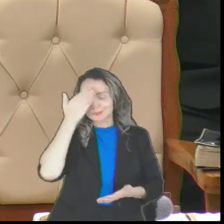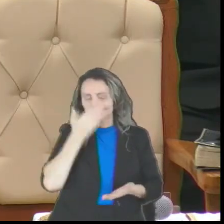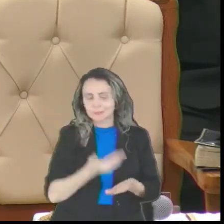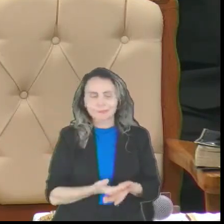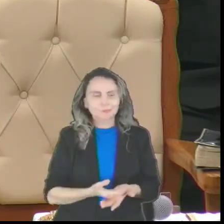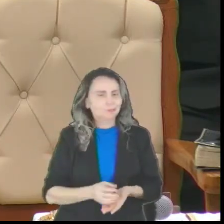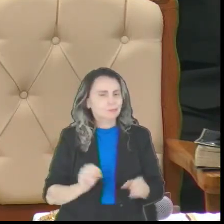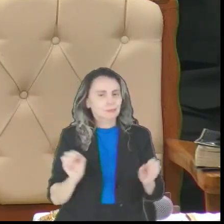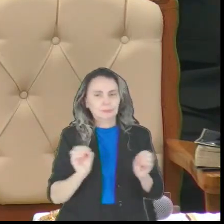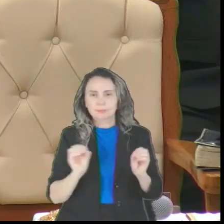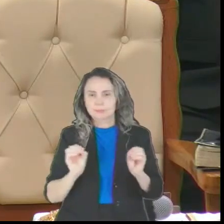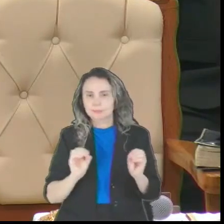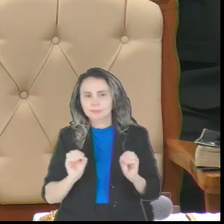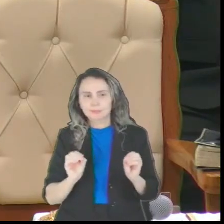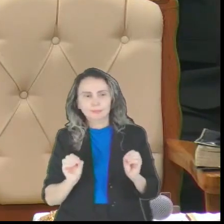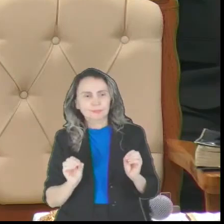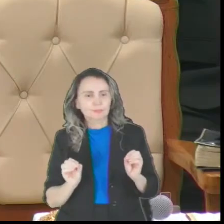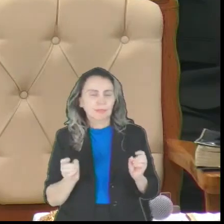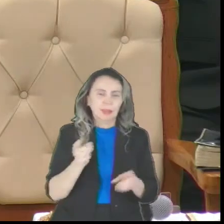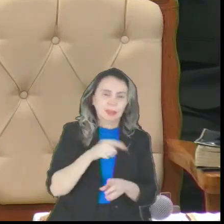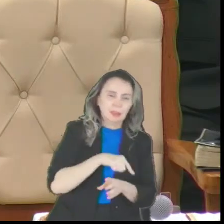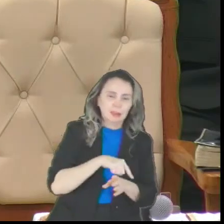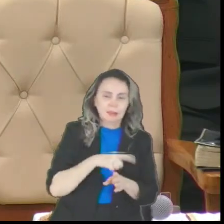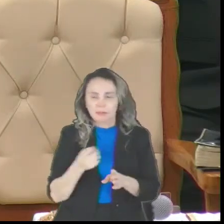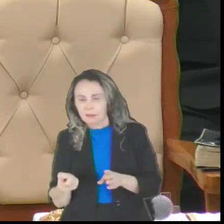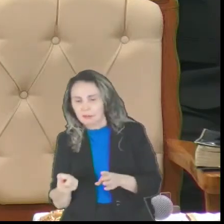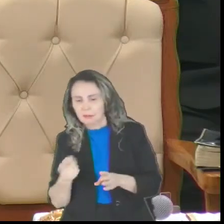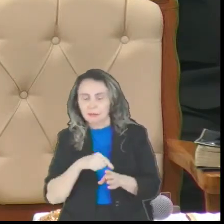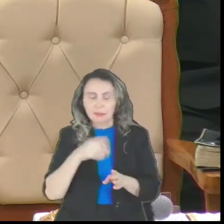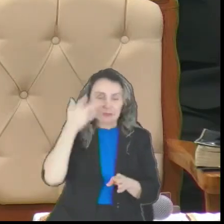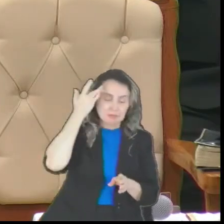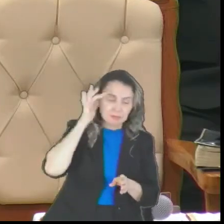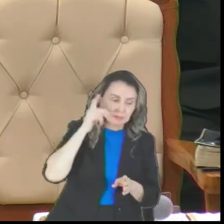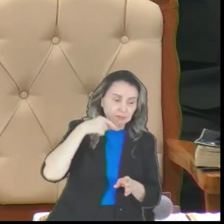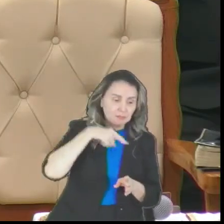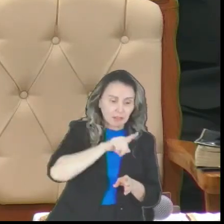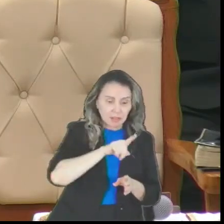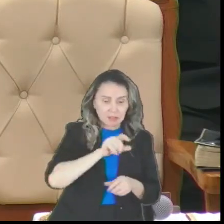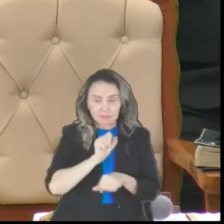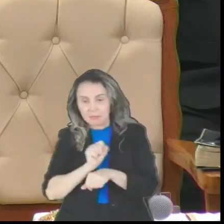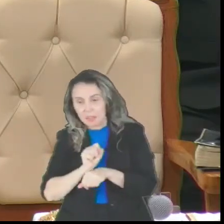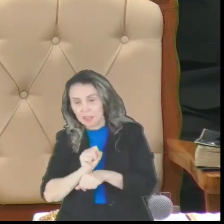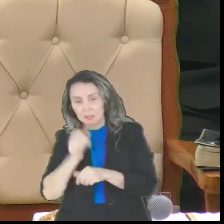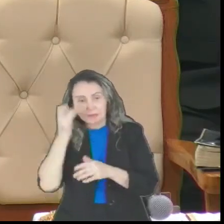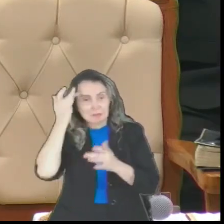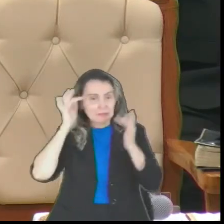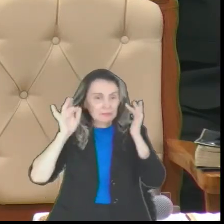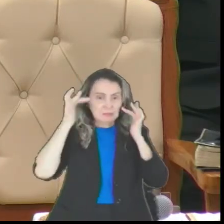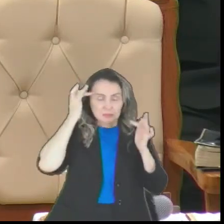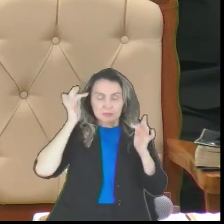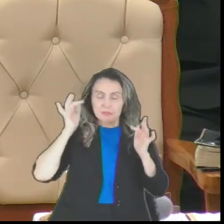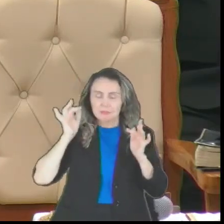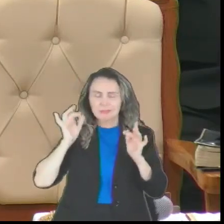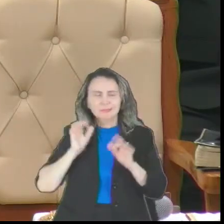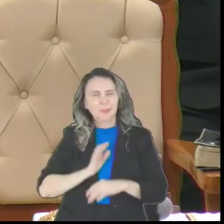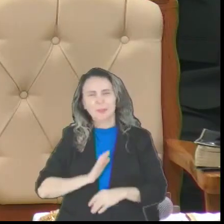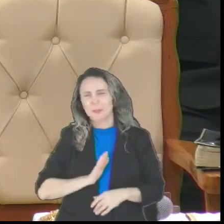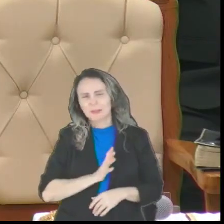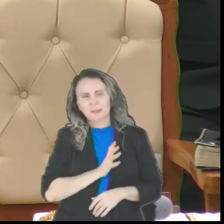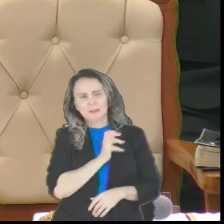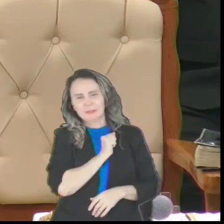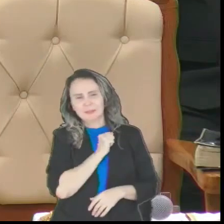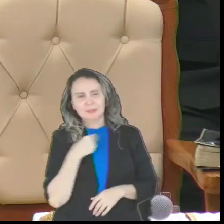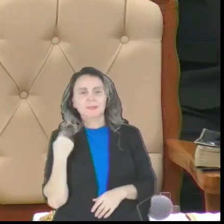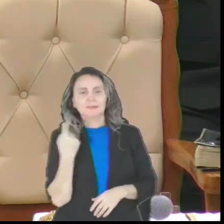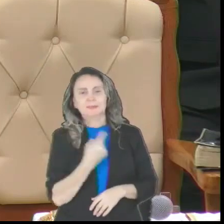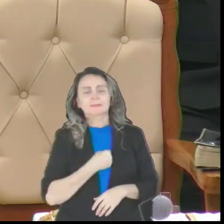não sabe se não crê. Não sabe se vai, não sabe se espera. Isto é terrível, irmãos. A nossa fé,